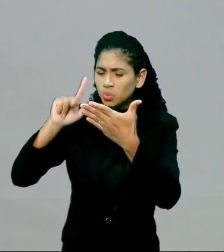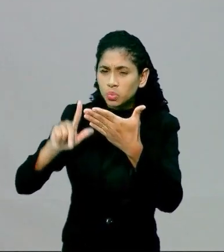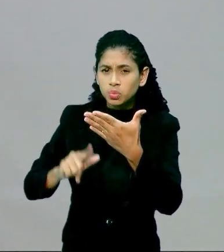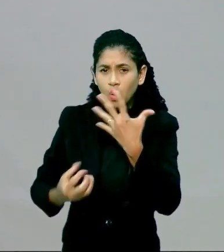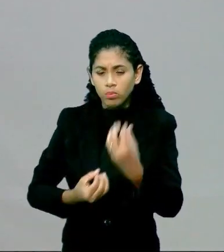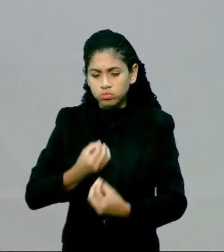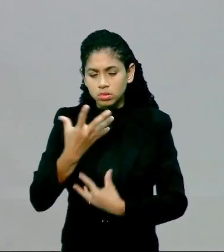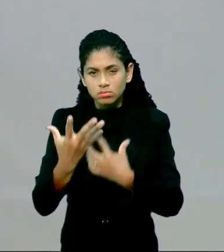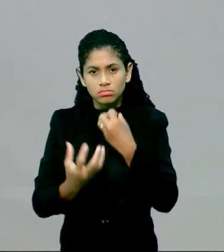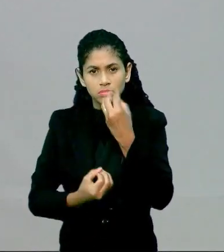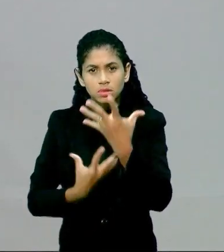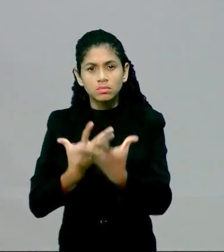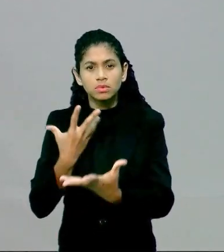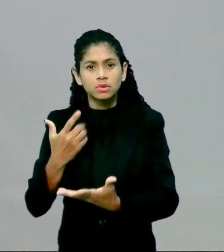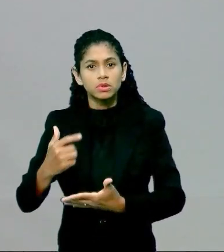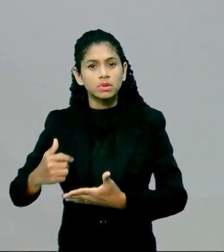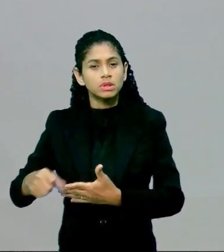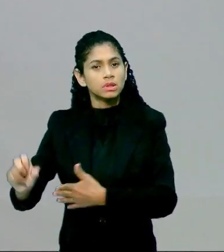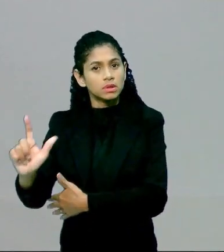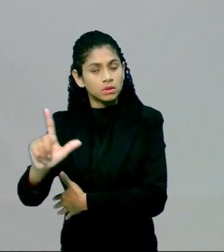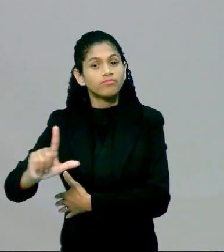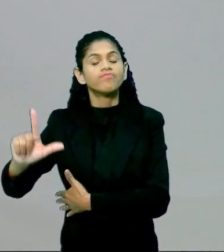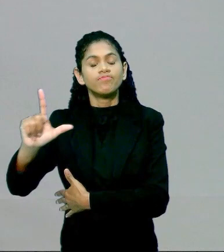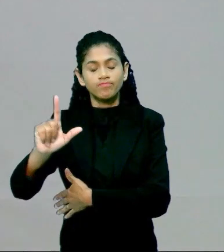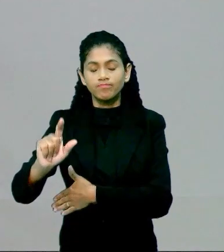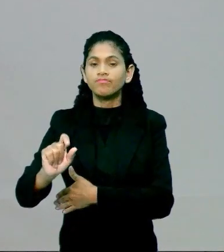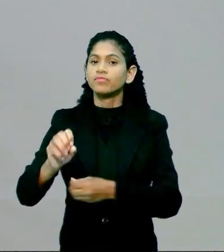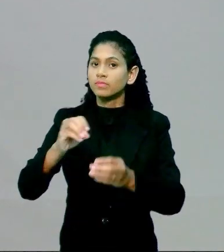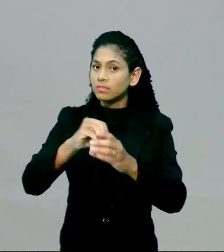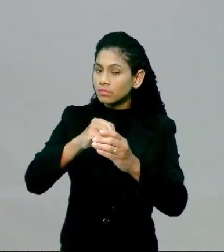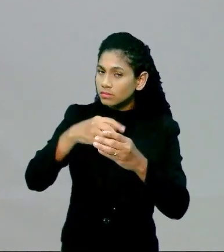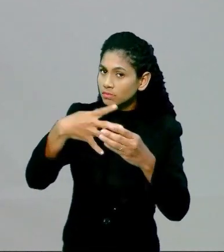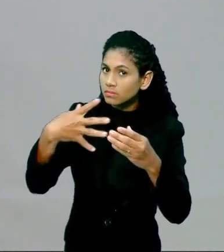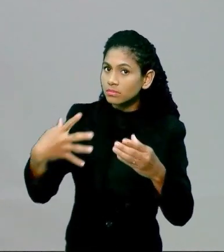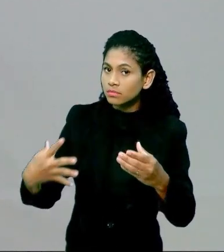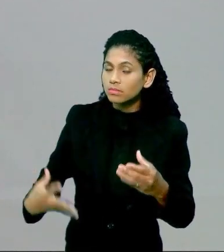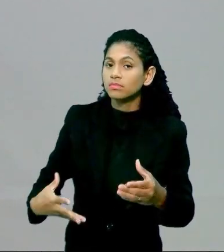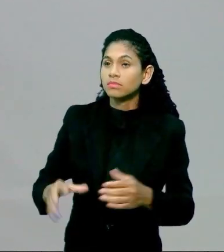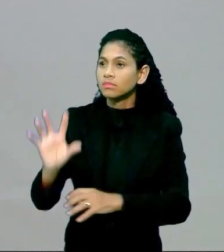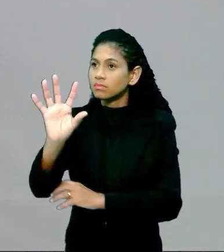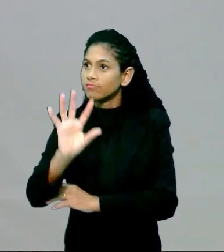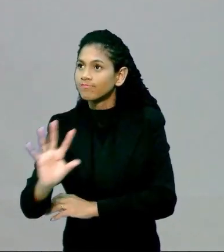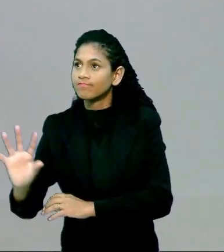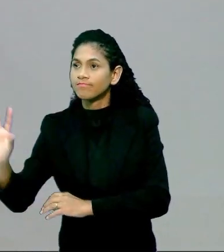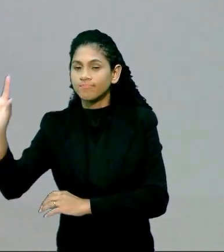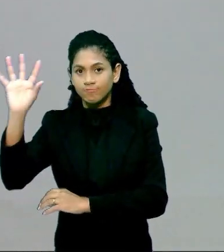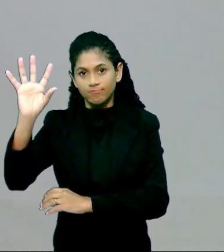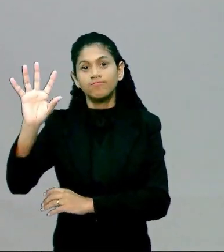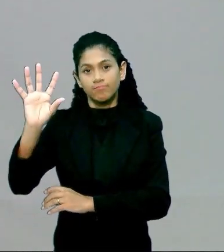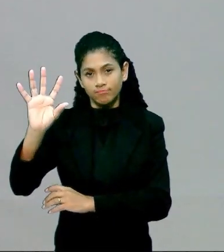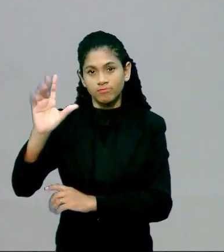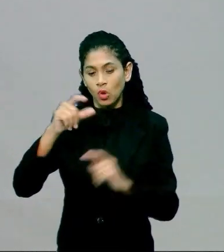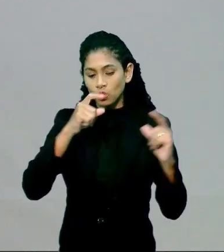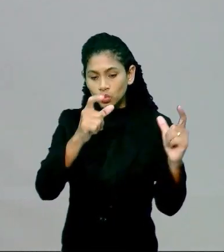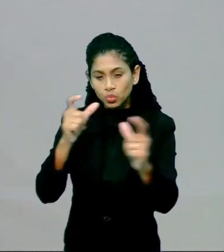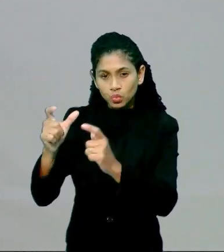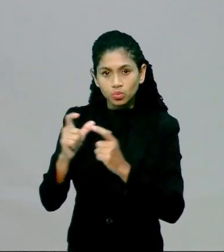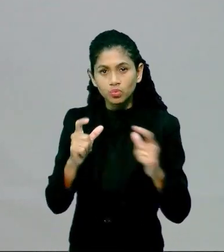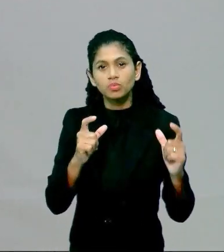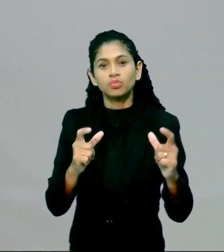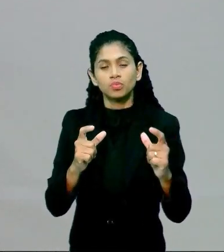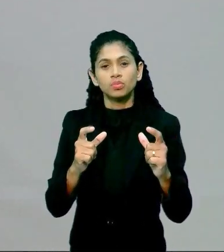ressalta, caracteriza ali as questões regionais daquele lugar, daquele espaço, trazendo ali os detalhes,